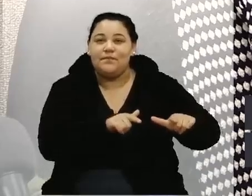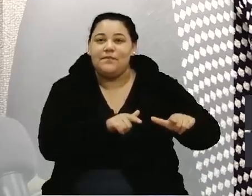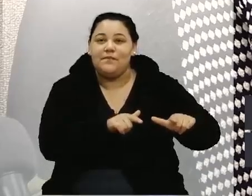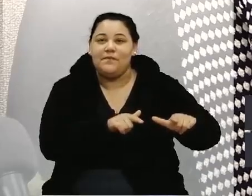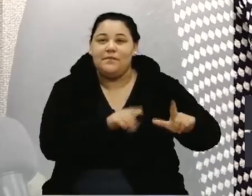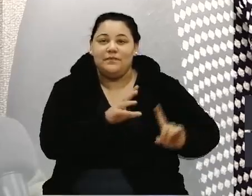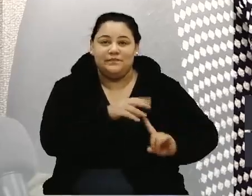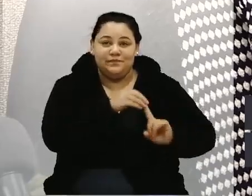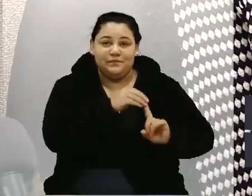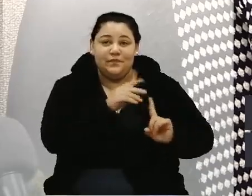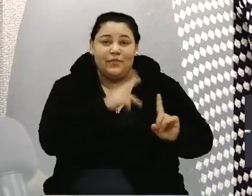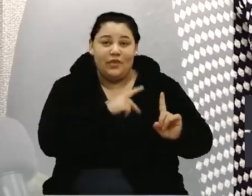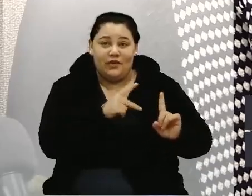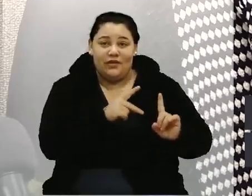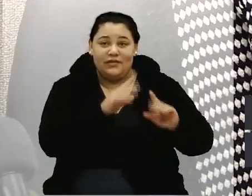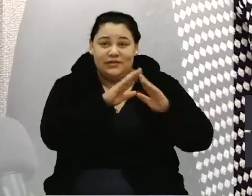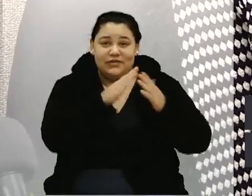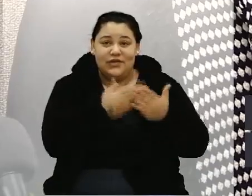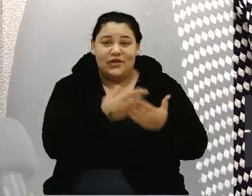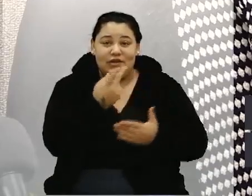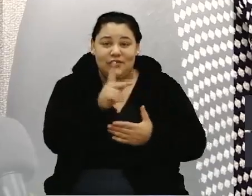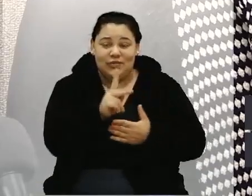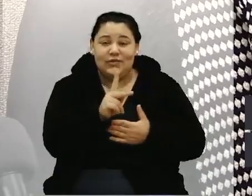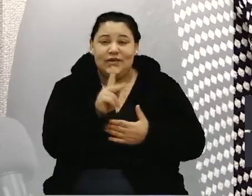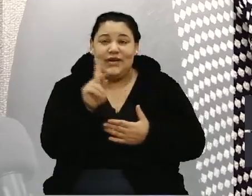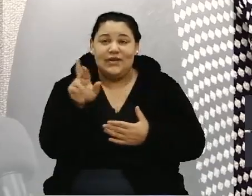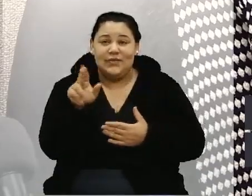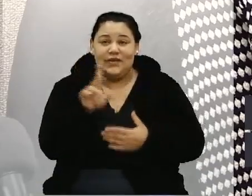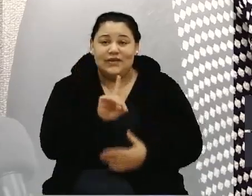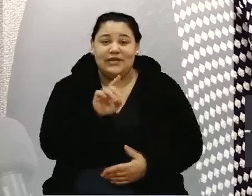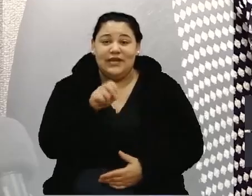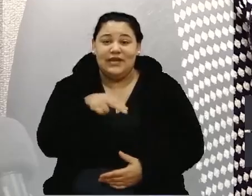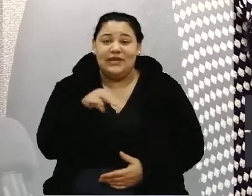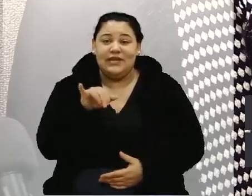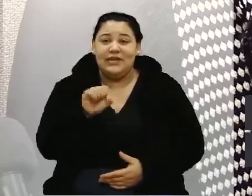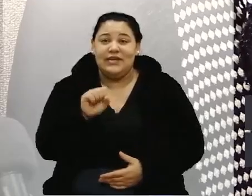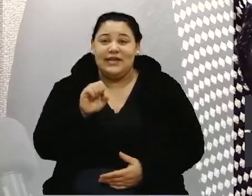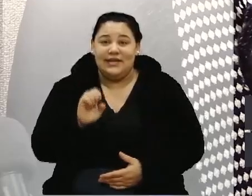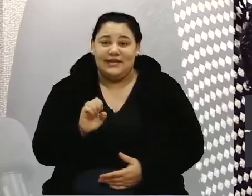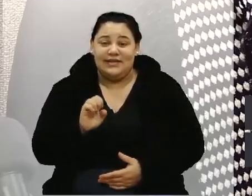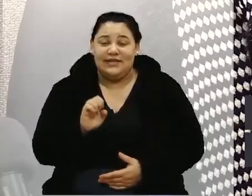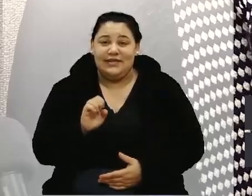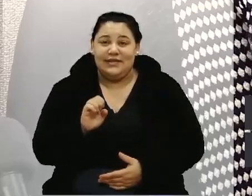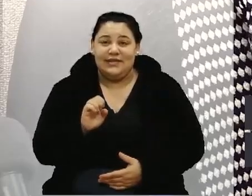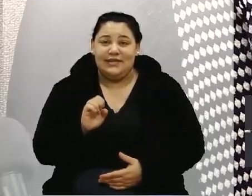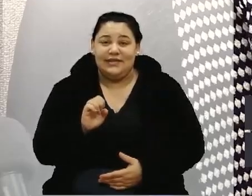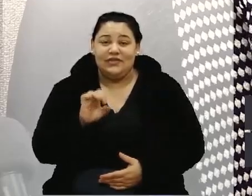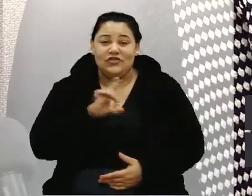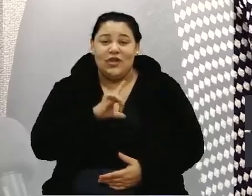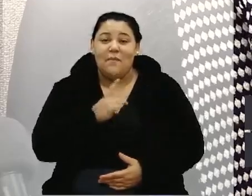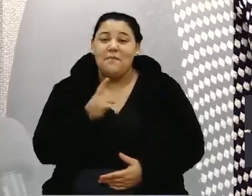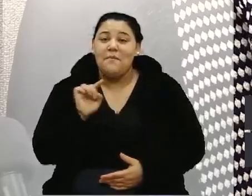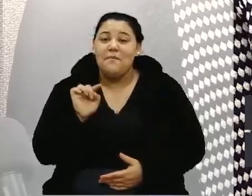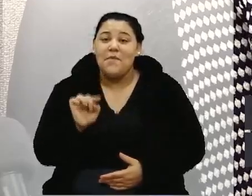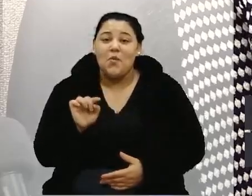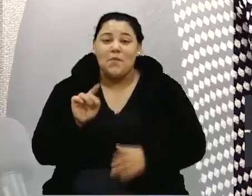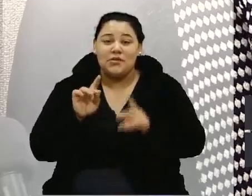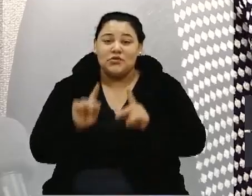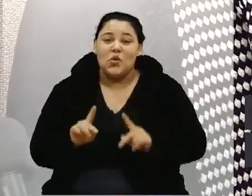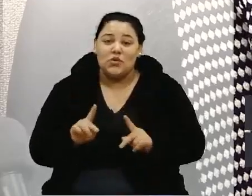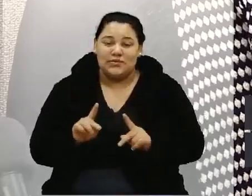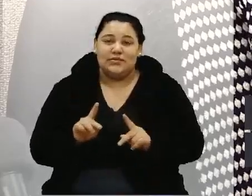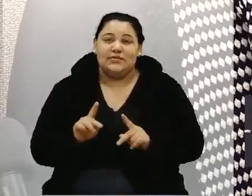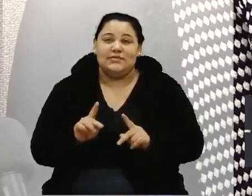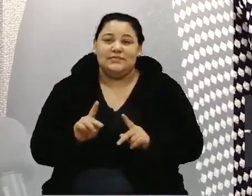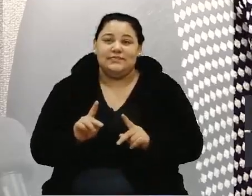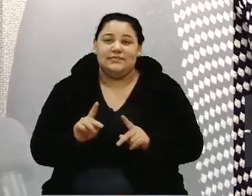inclusive, presidente, na escola da sua irmã, Denise, onde colocaram mais de 1.000 pessoas. Foram mais de 1.000